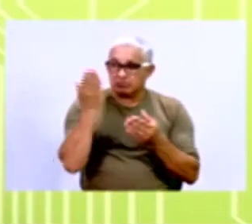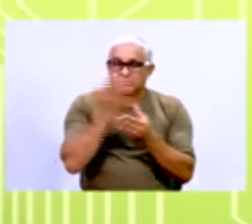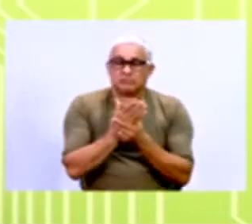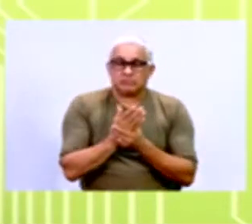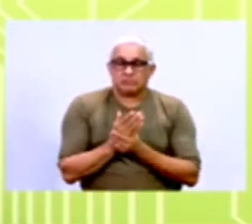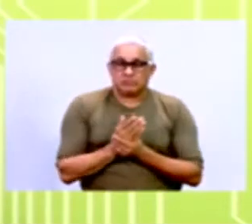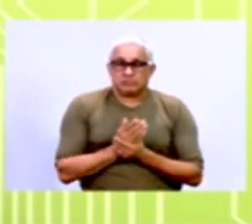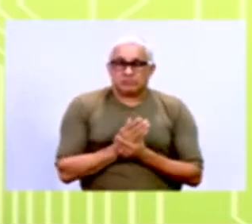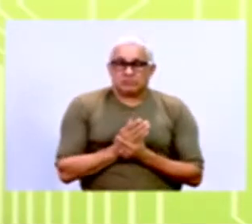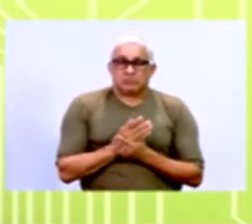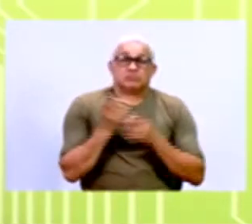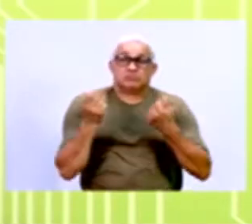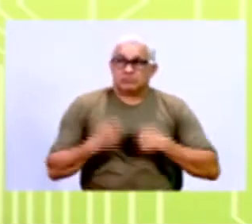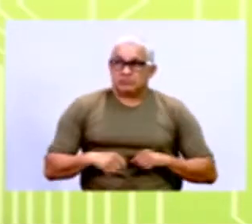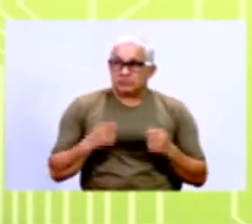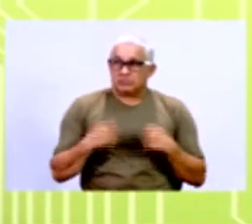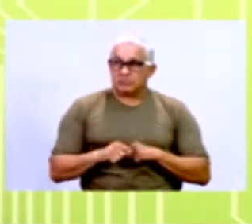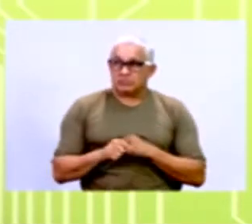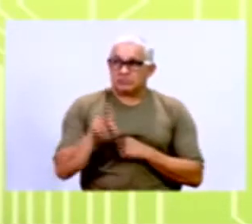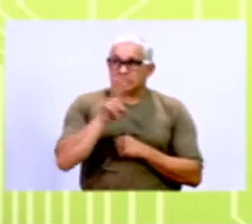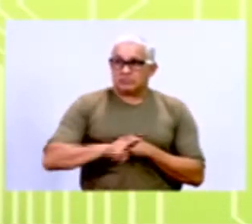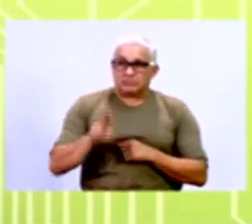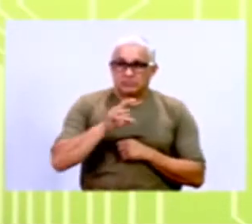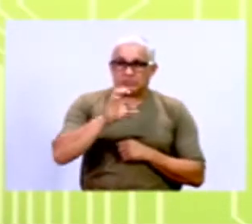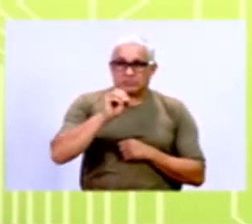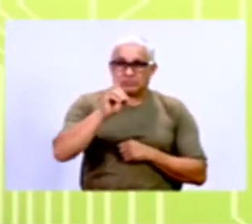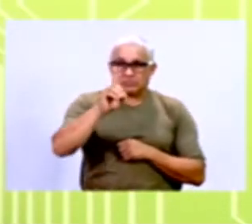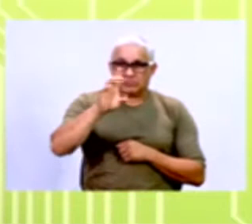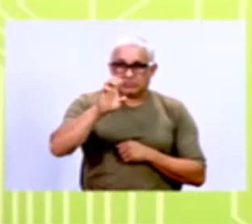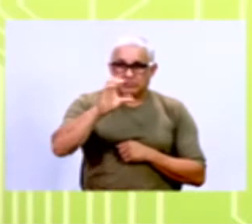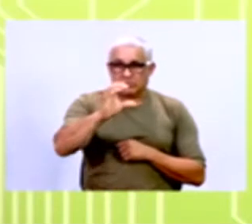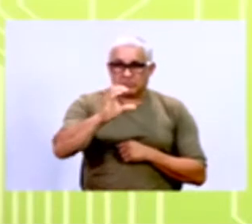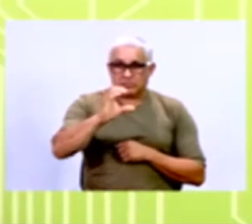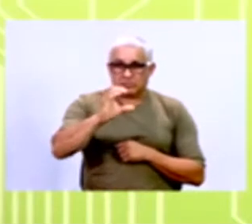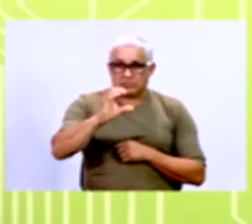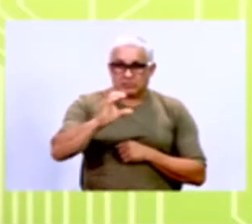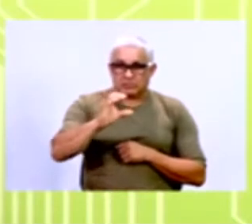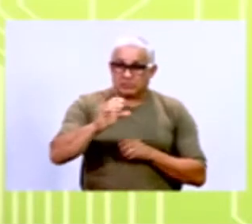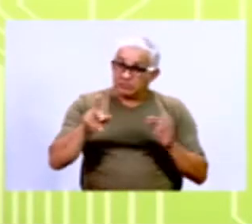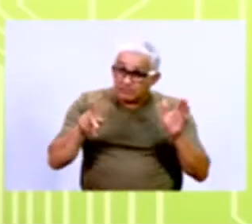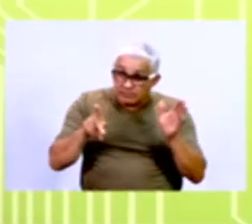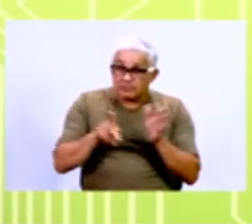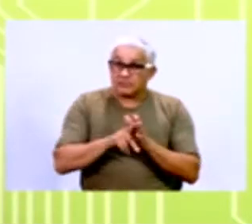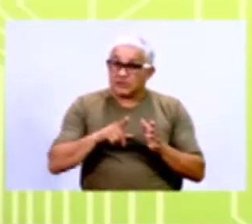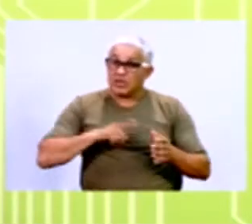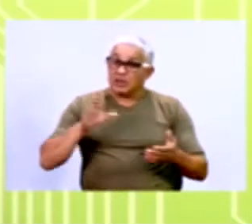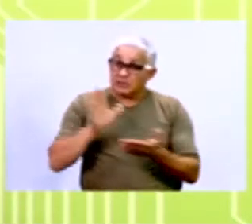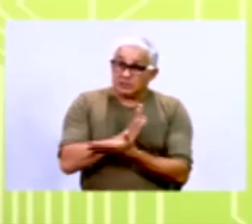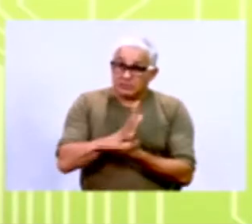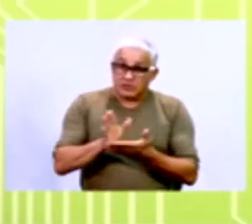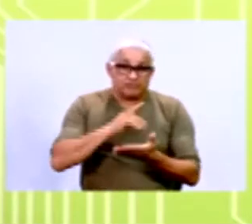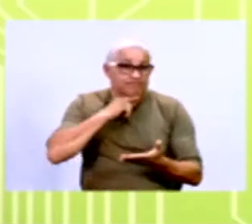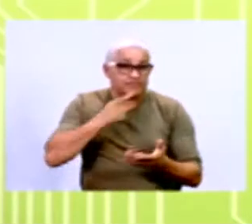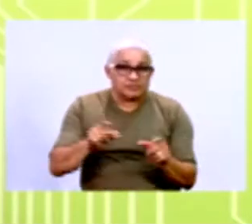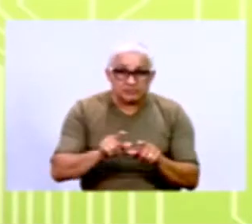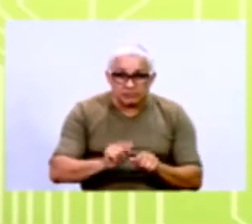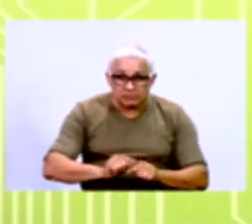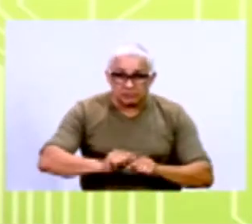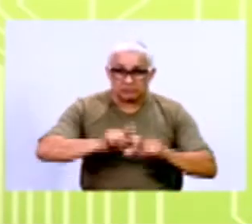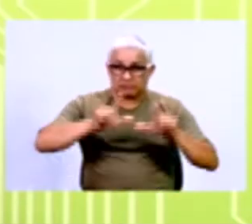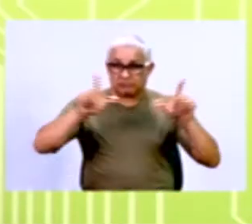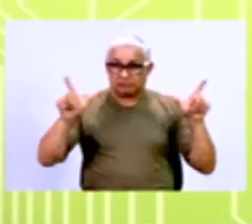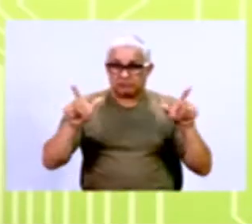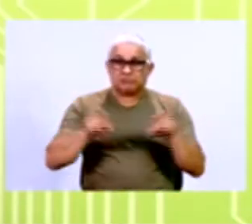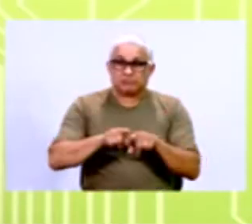arquivo, eles precisam utilizar um codec específico. Às vezes, tem situações que não roda, o